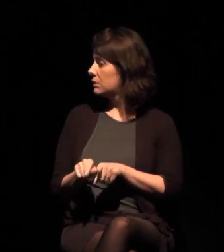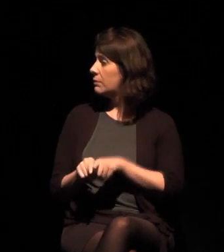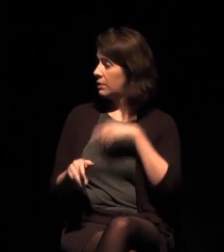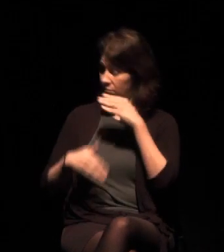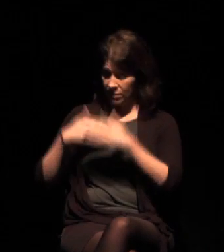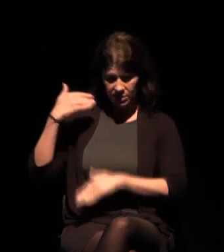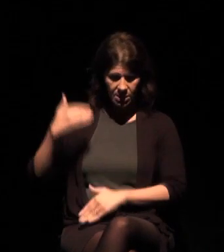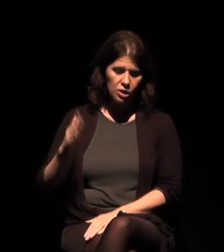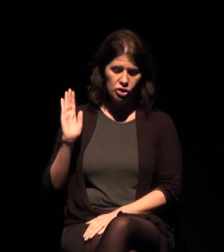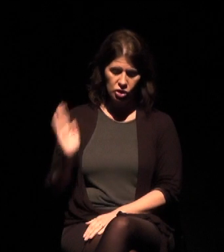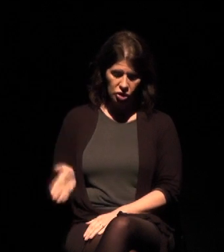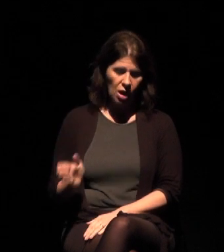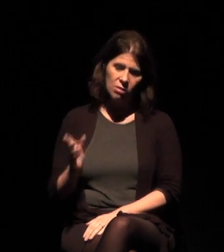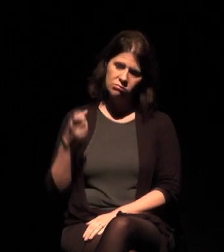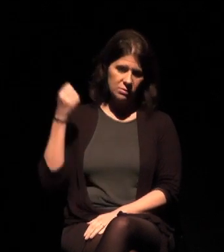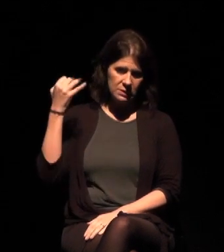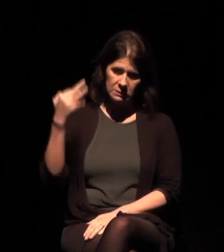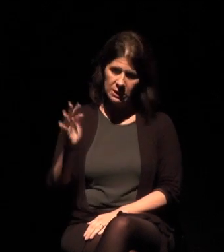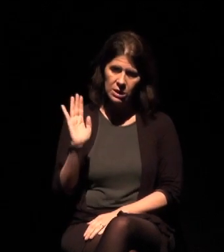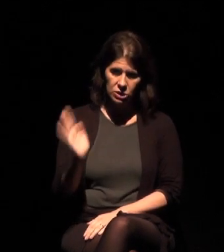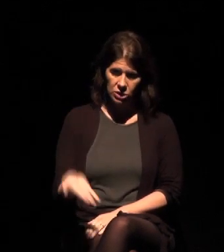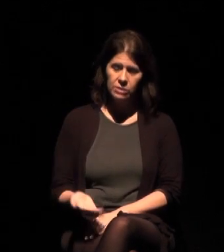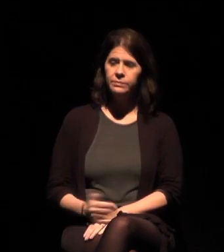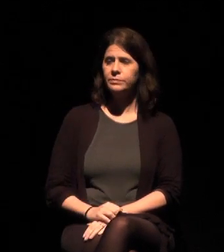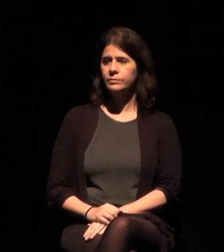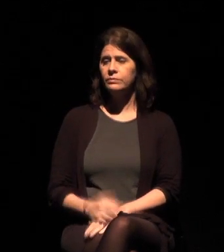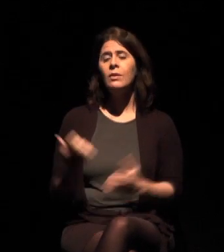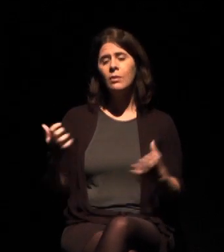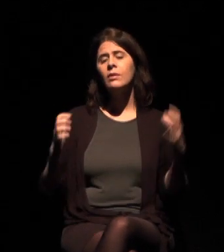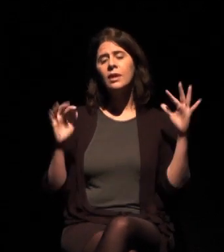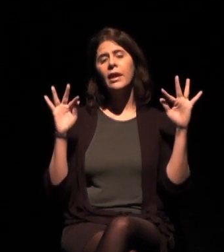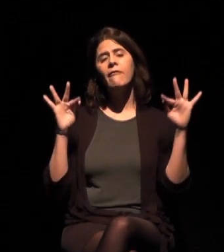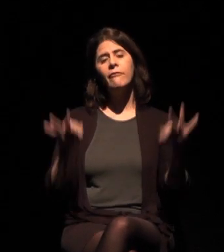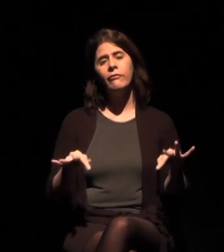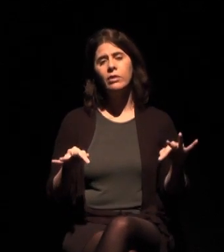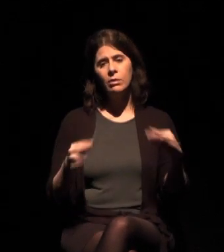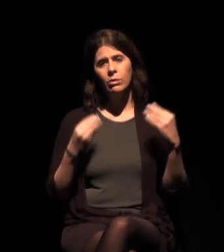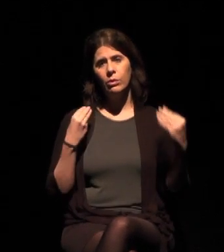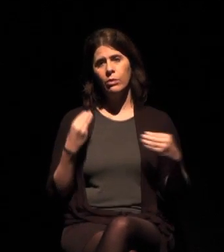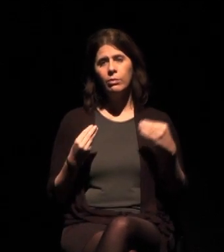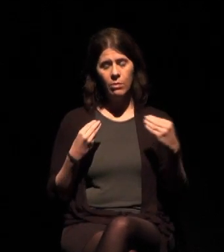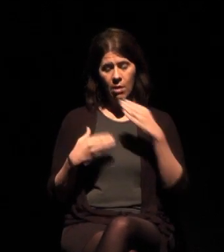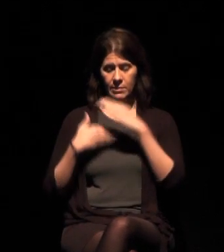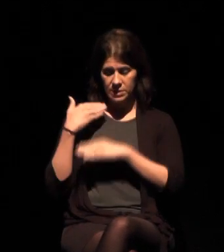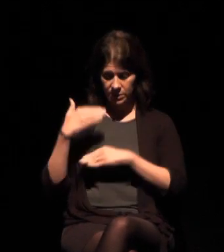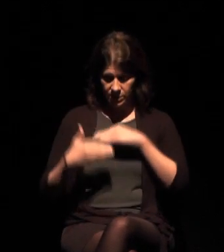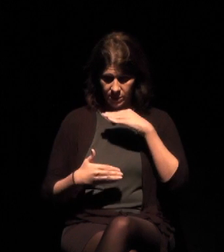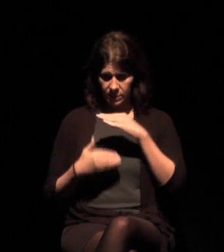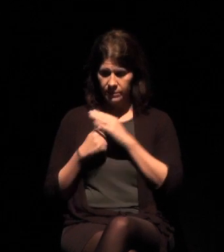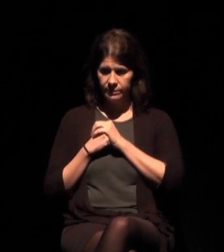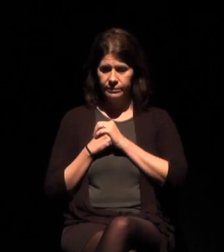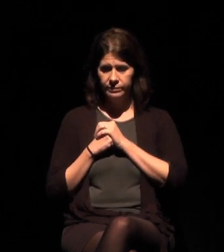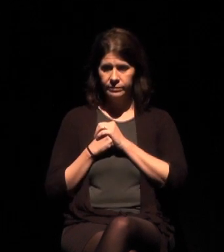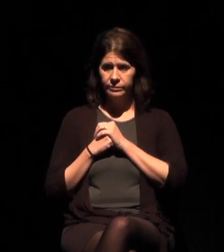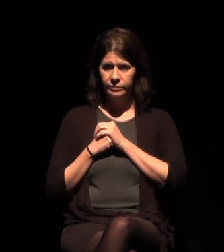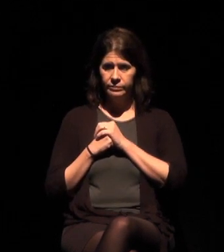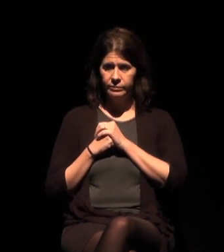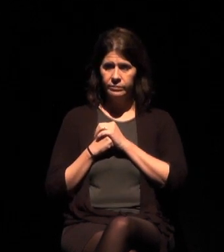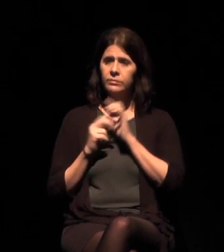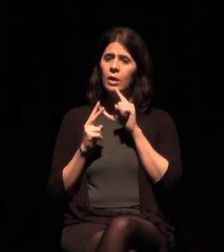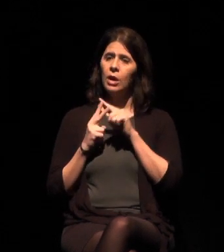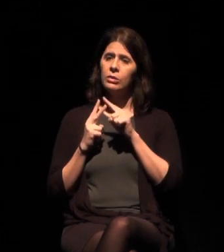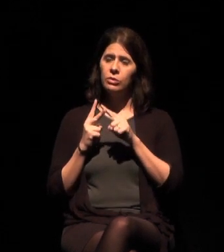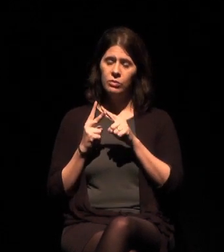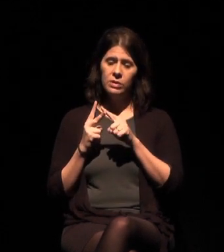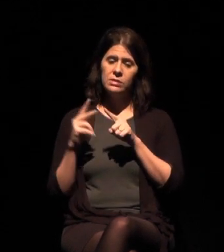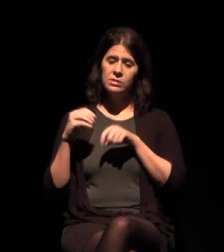já falar e cria só terminar esta esta apresentação com duas só com duas notas